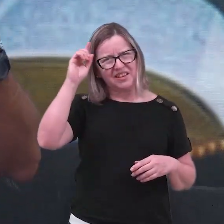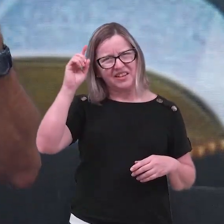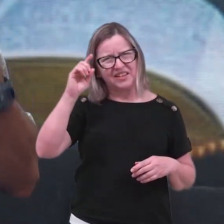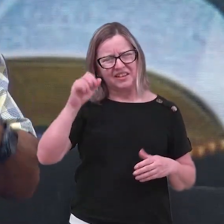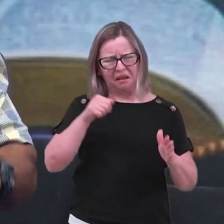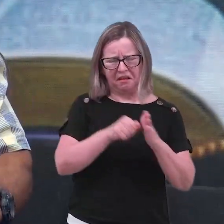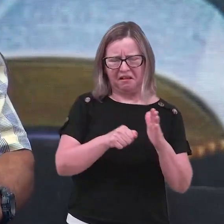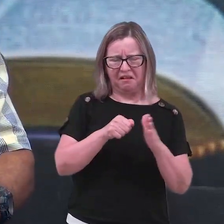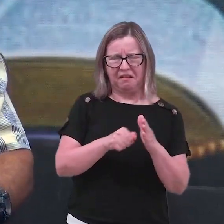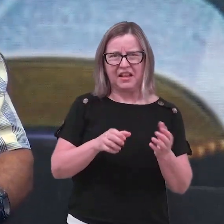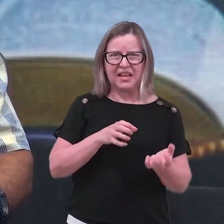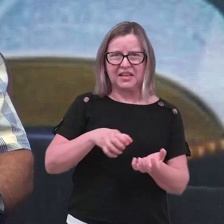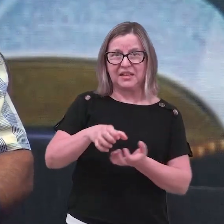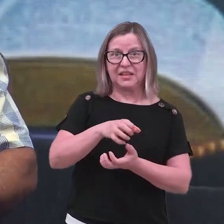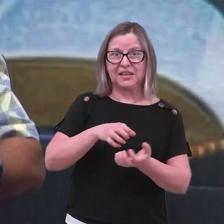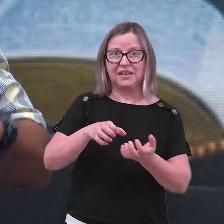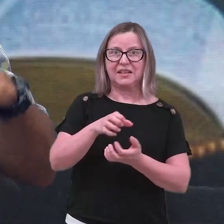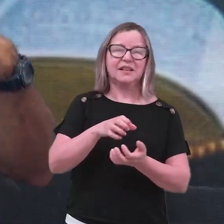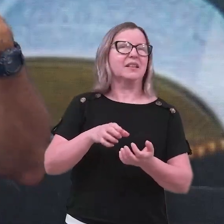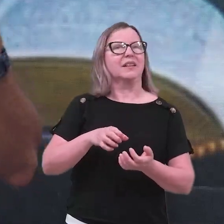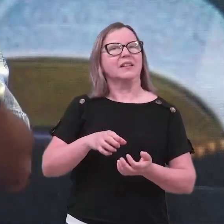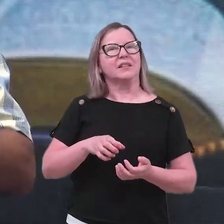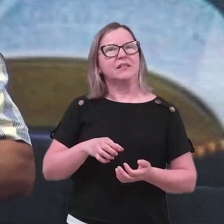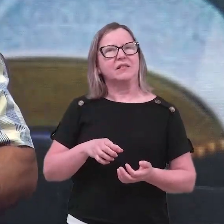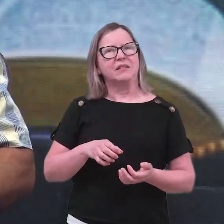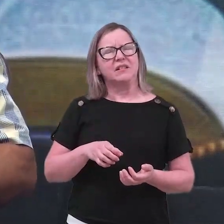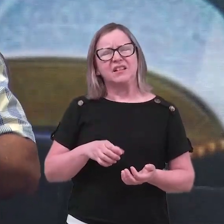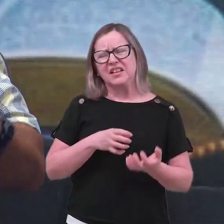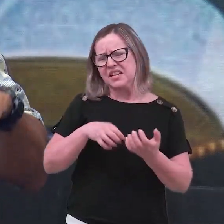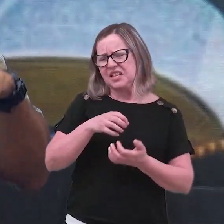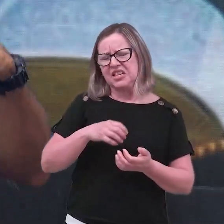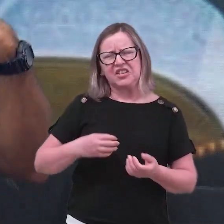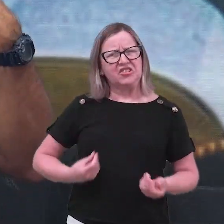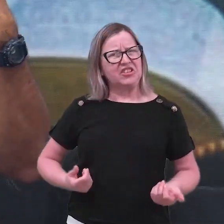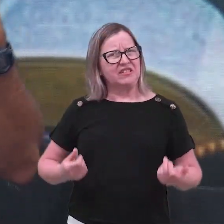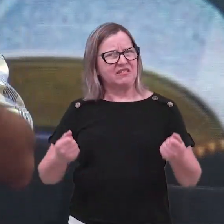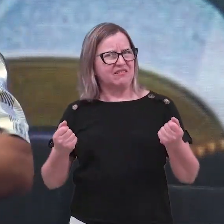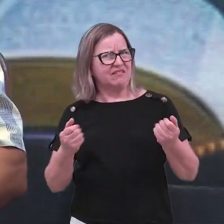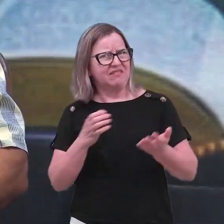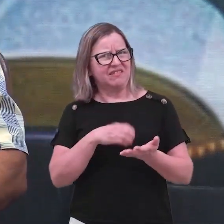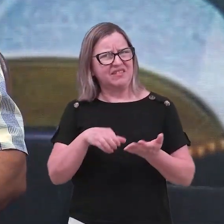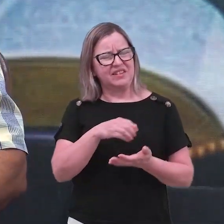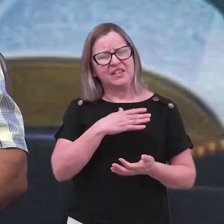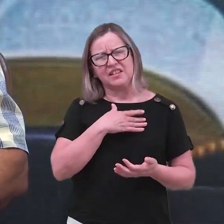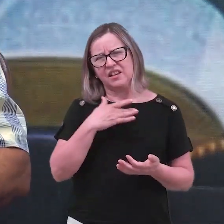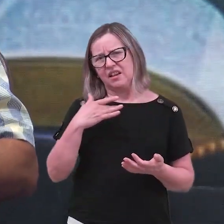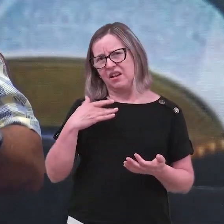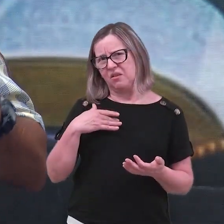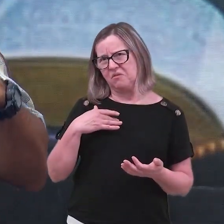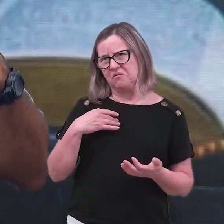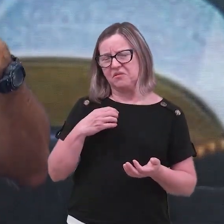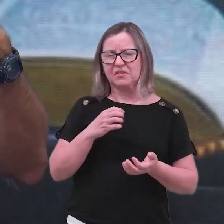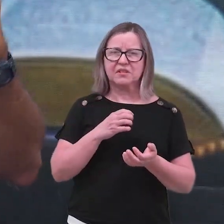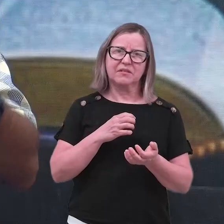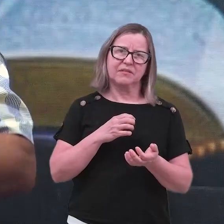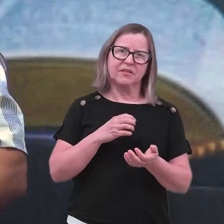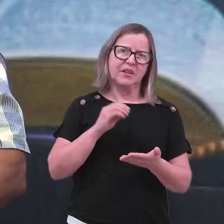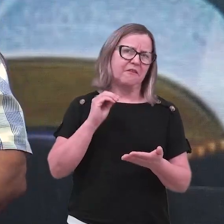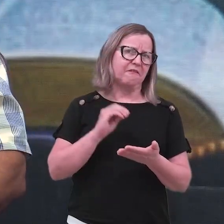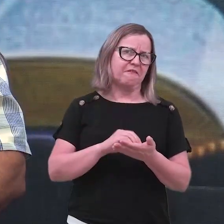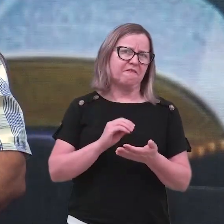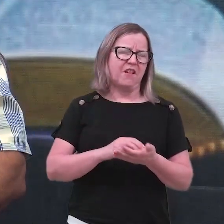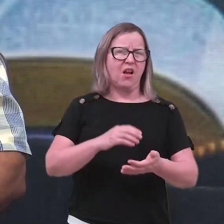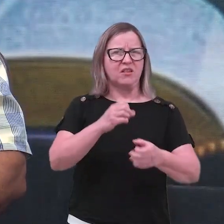as crises, seja uma crise financeira, seja a crise de saúde, seja falta